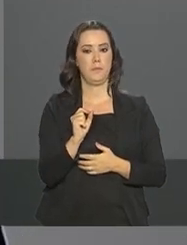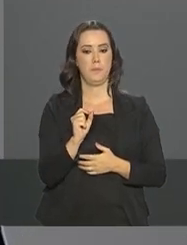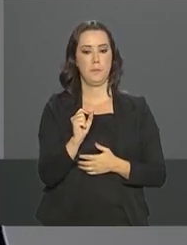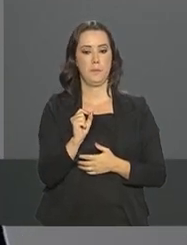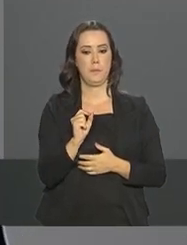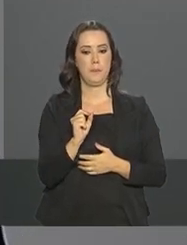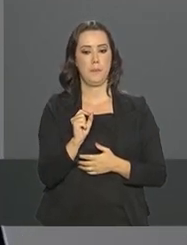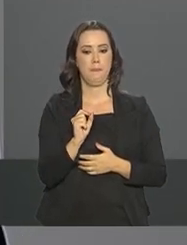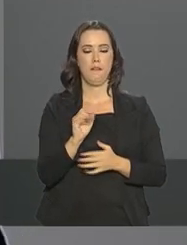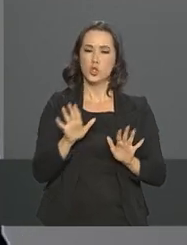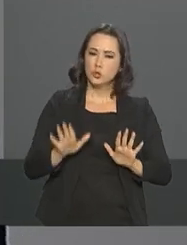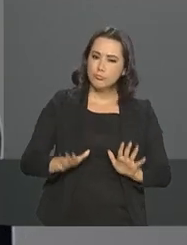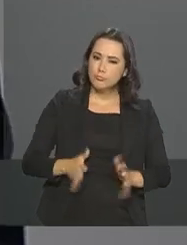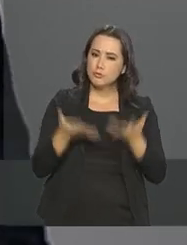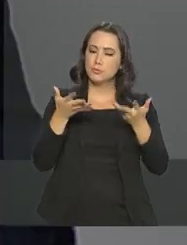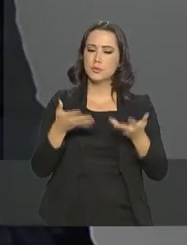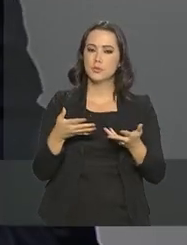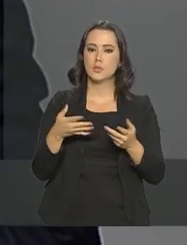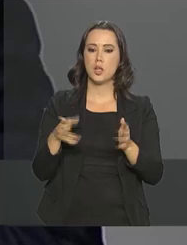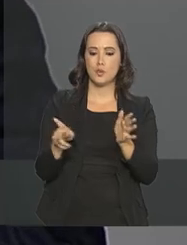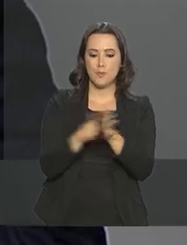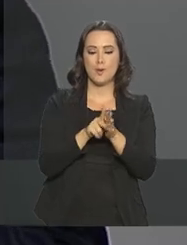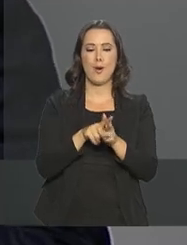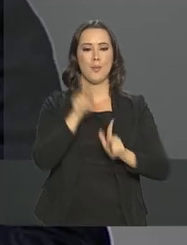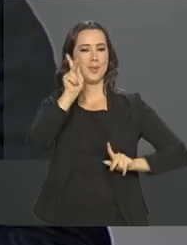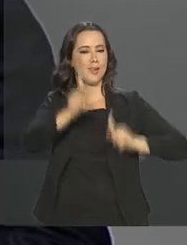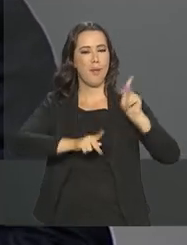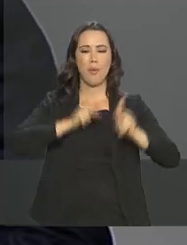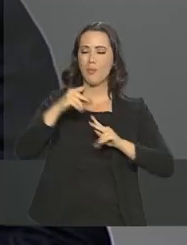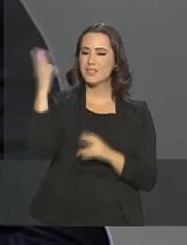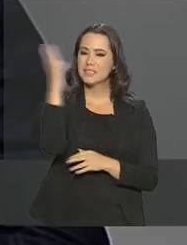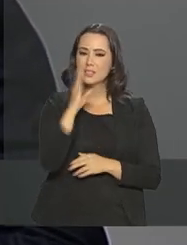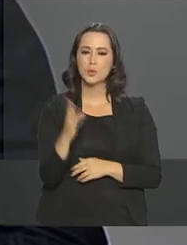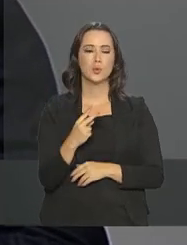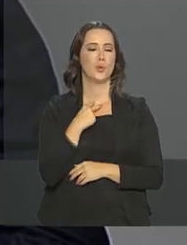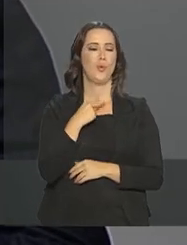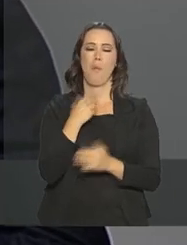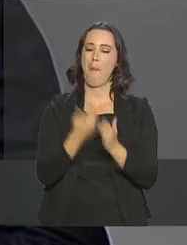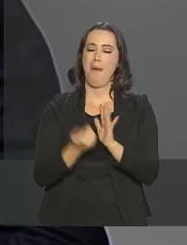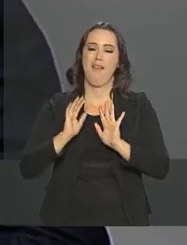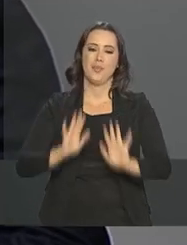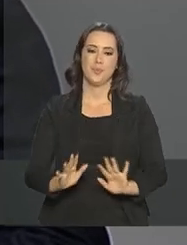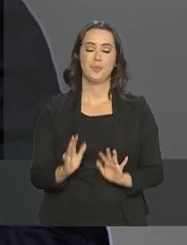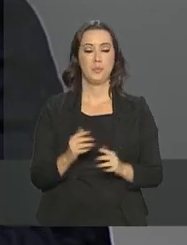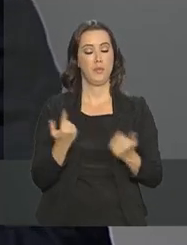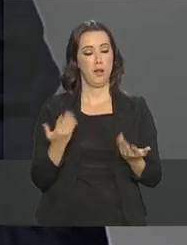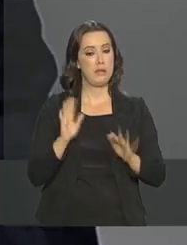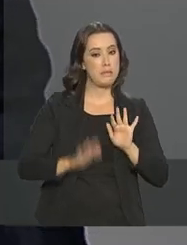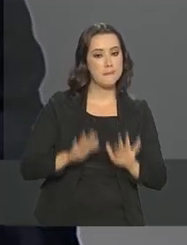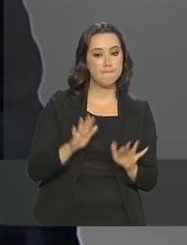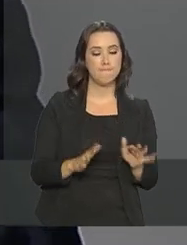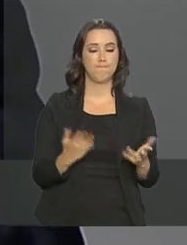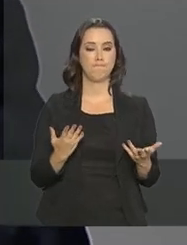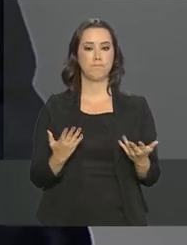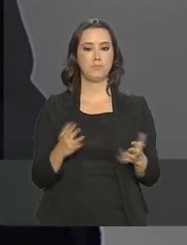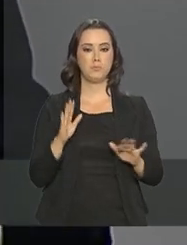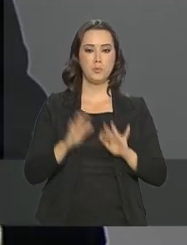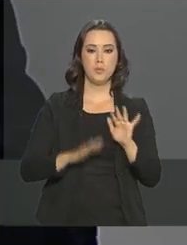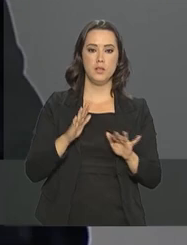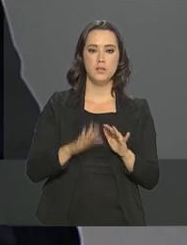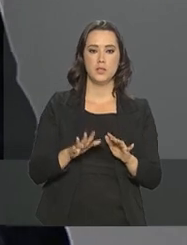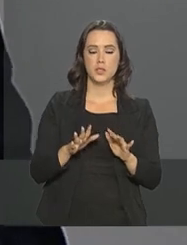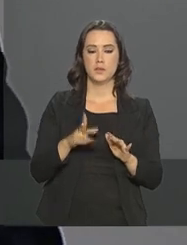do entusiasmo do povo brasileiro que não pode ser perdido não é muitas e muitas vezes a